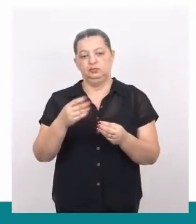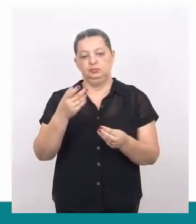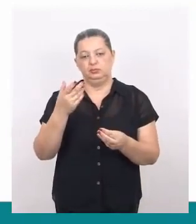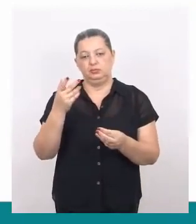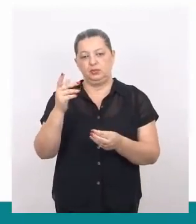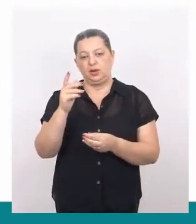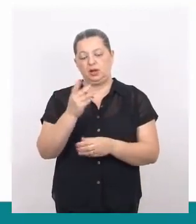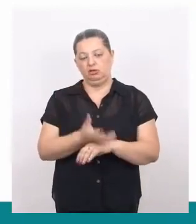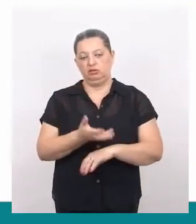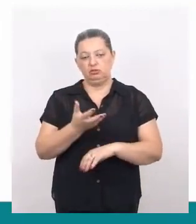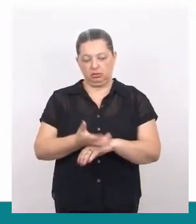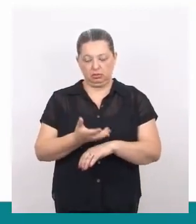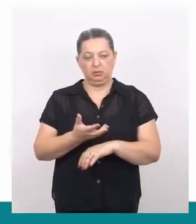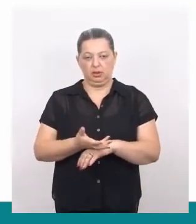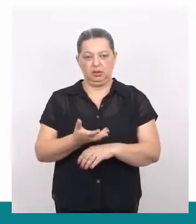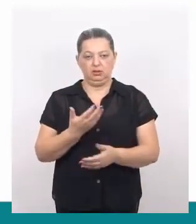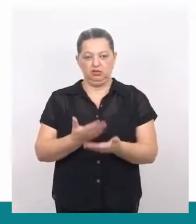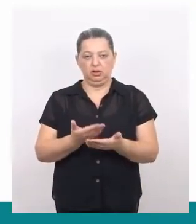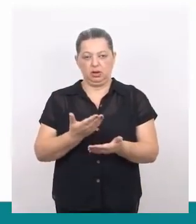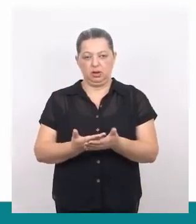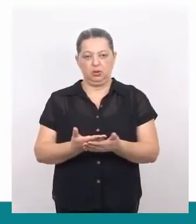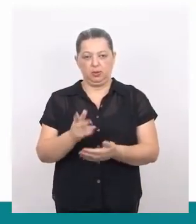tá? Pode passar.